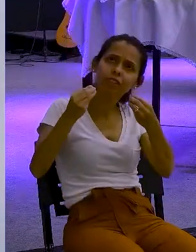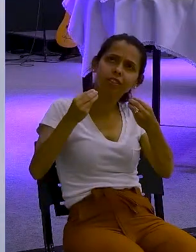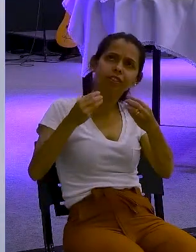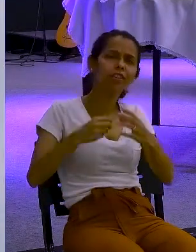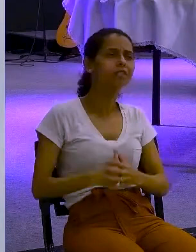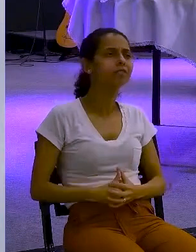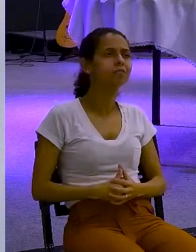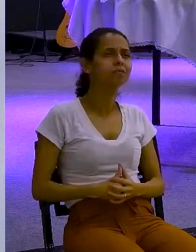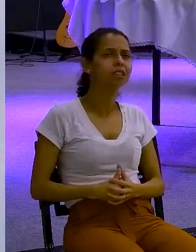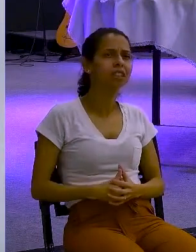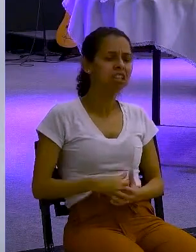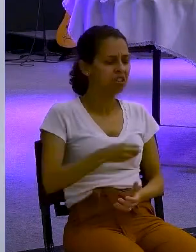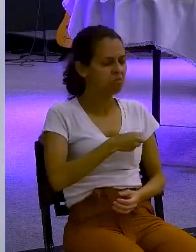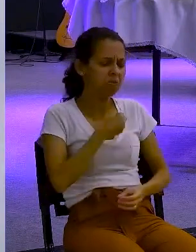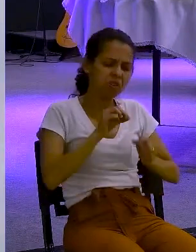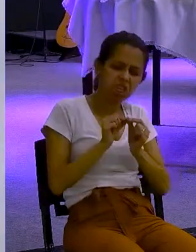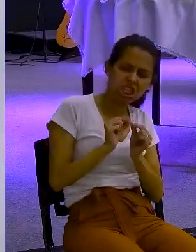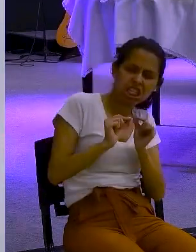de distância.